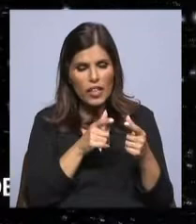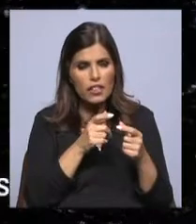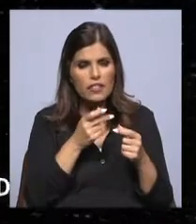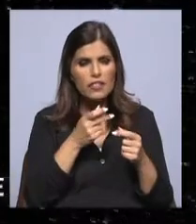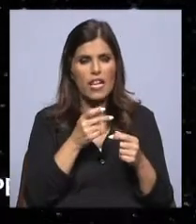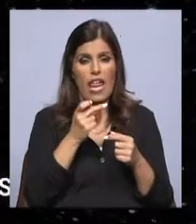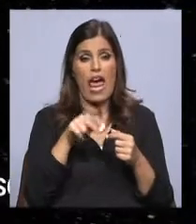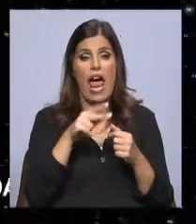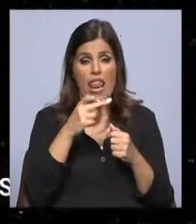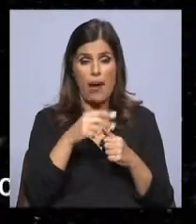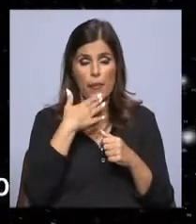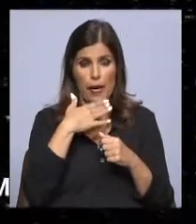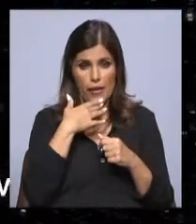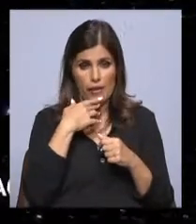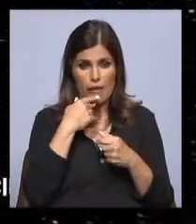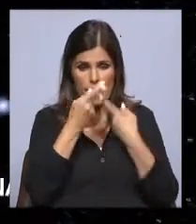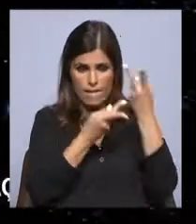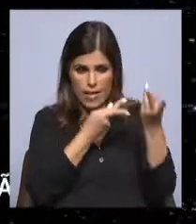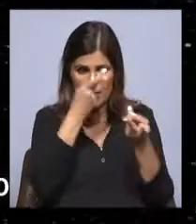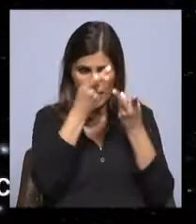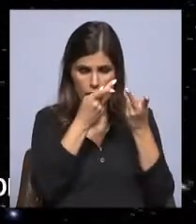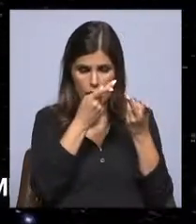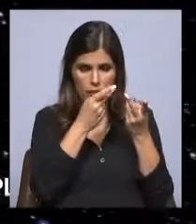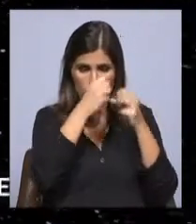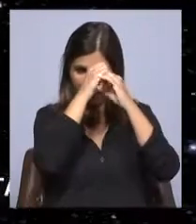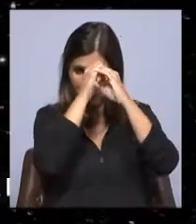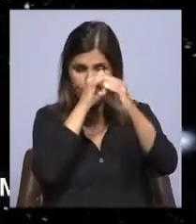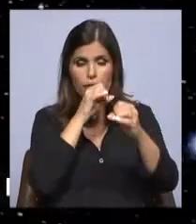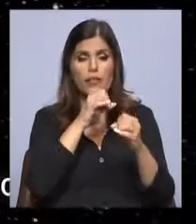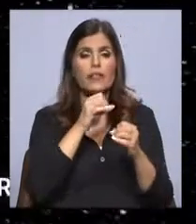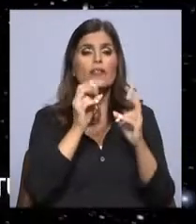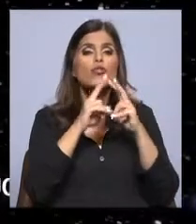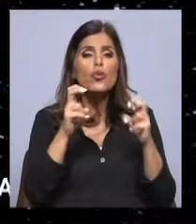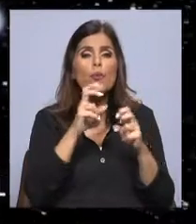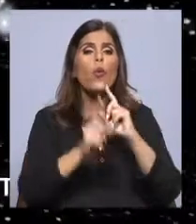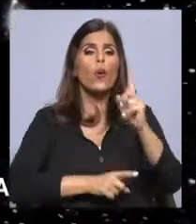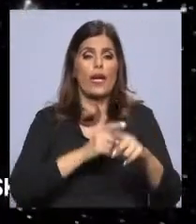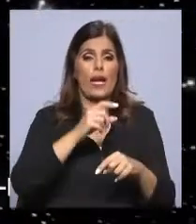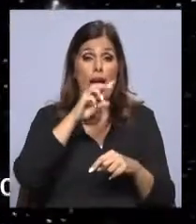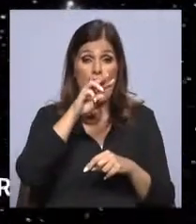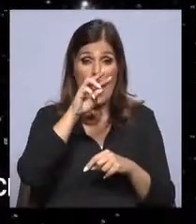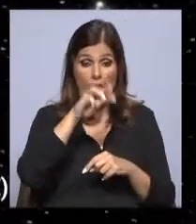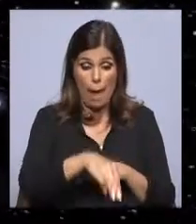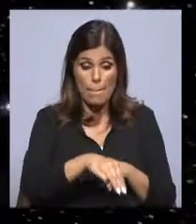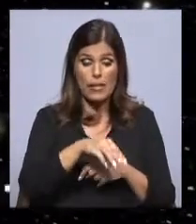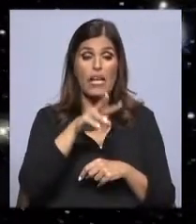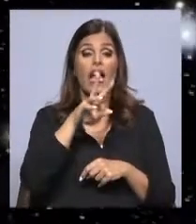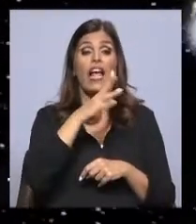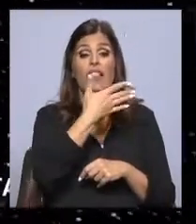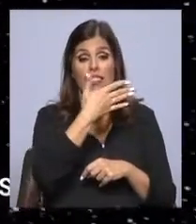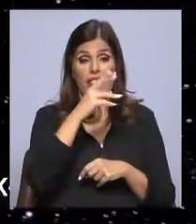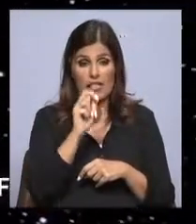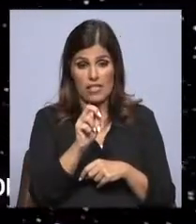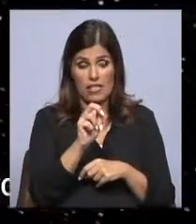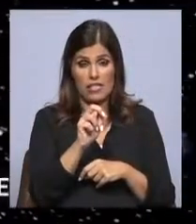enxames. O que é que os astrónomos descobriram em M13? É que em cerca de